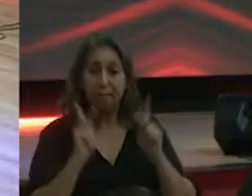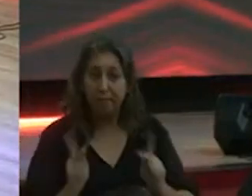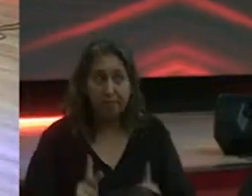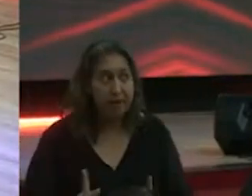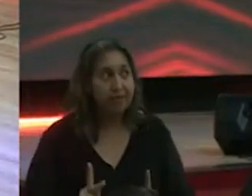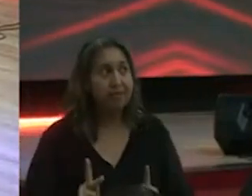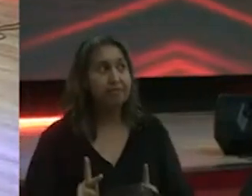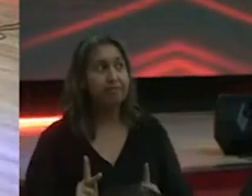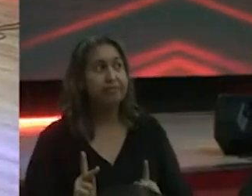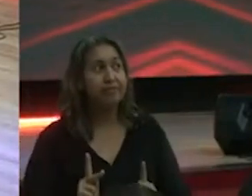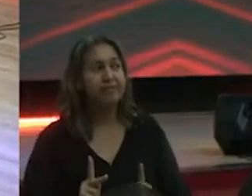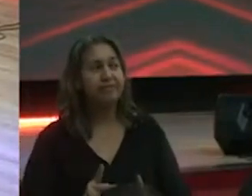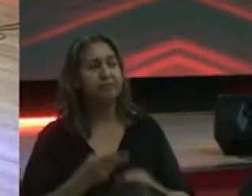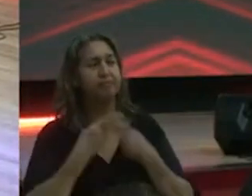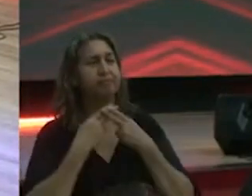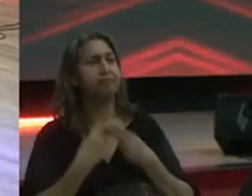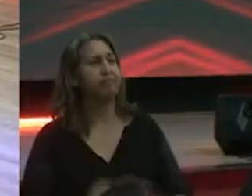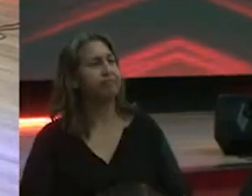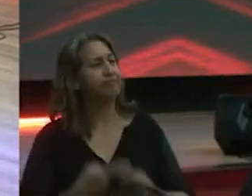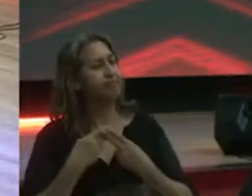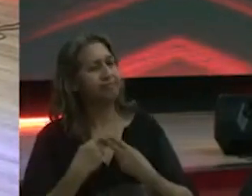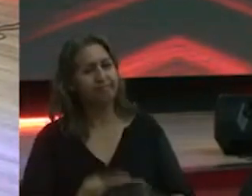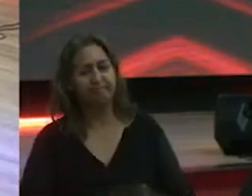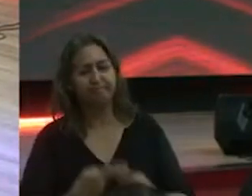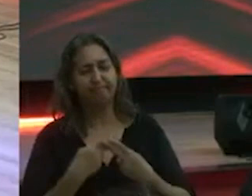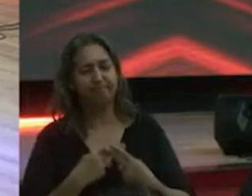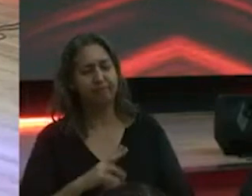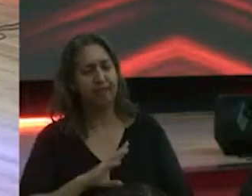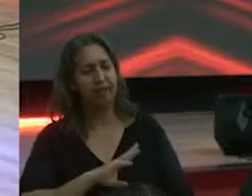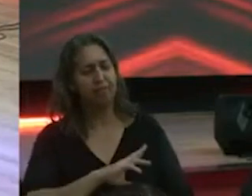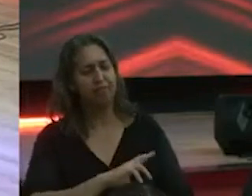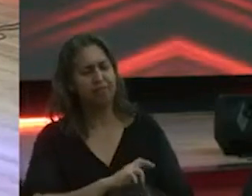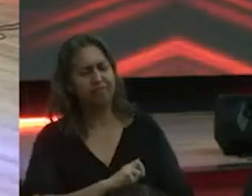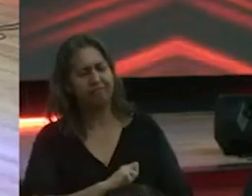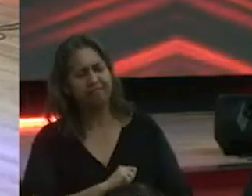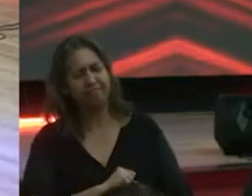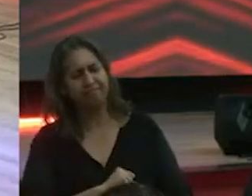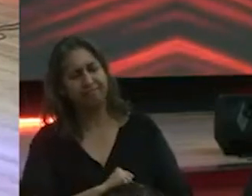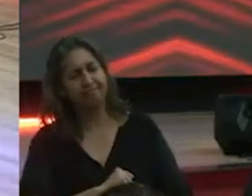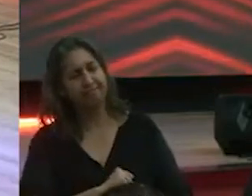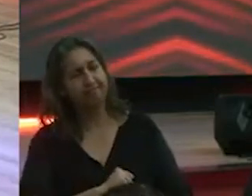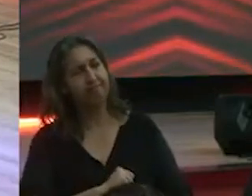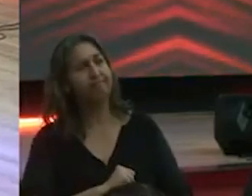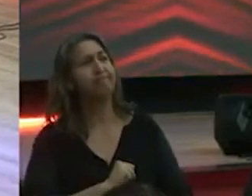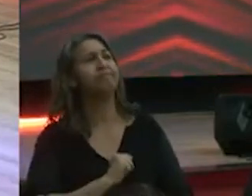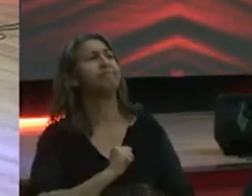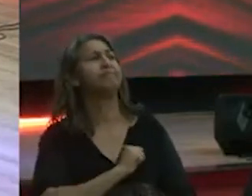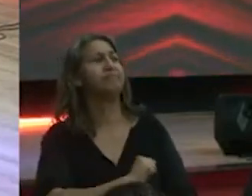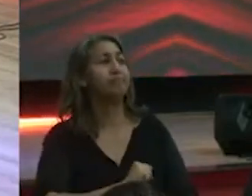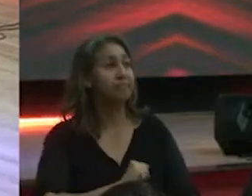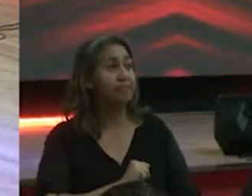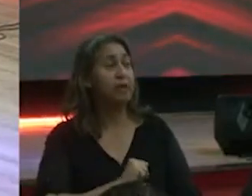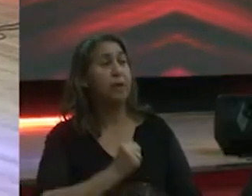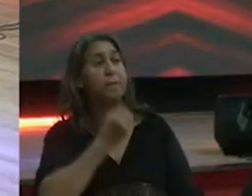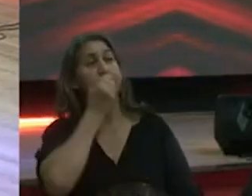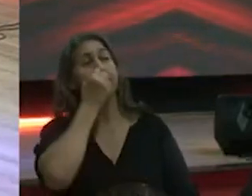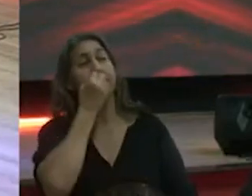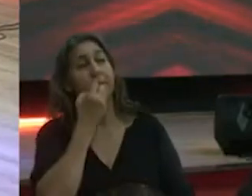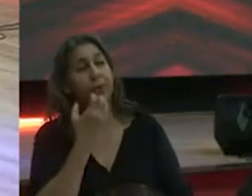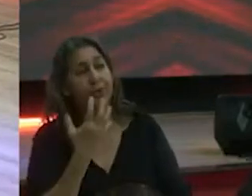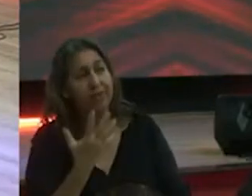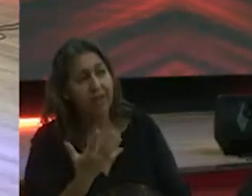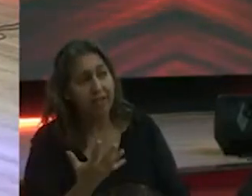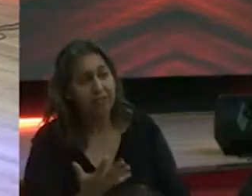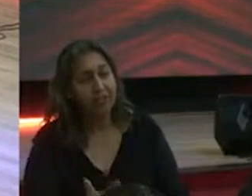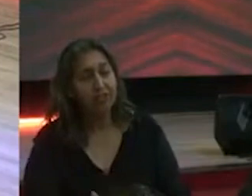alegria paz paciência amabilidade